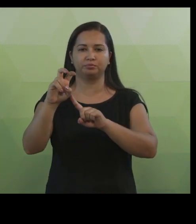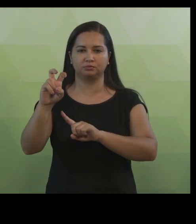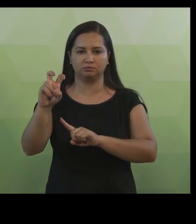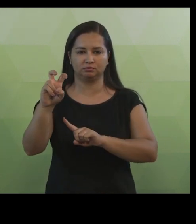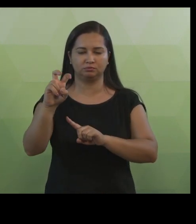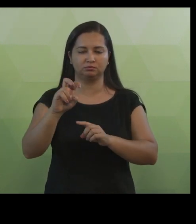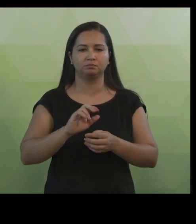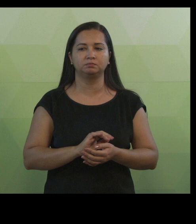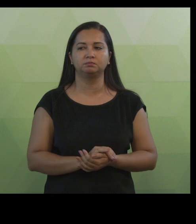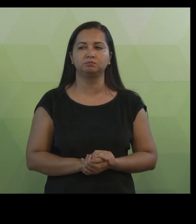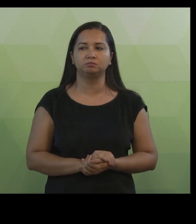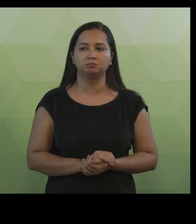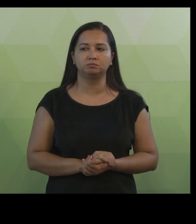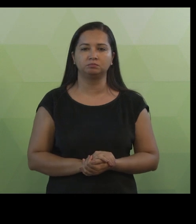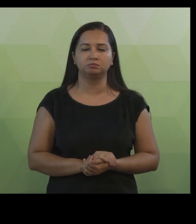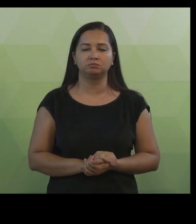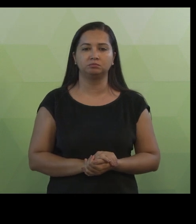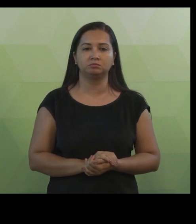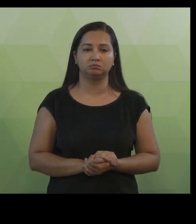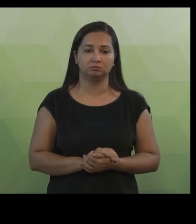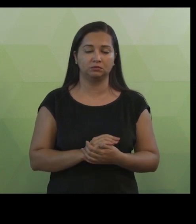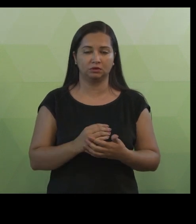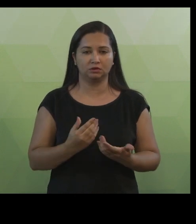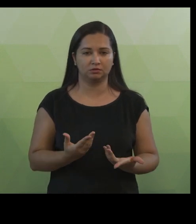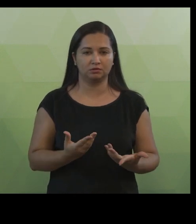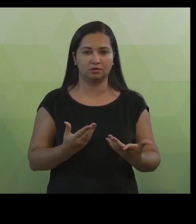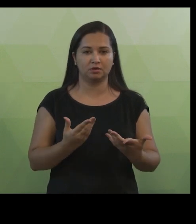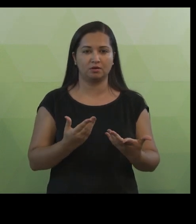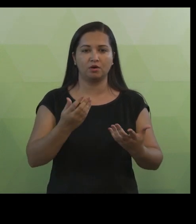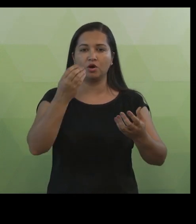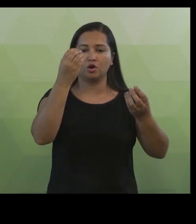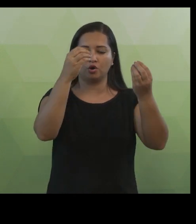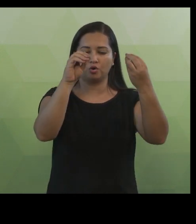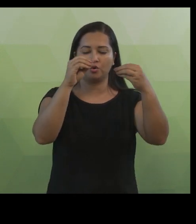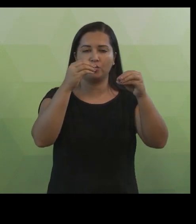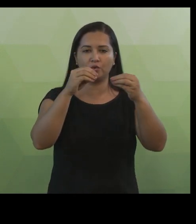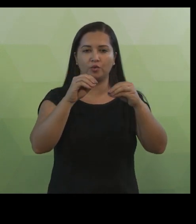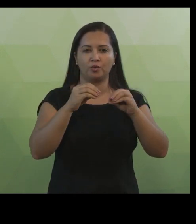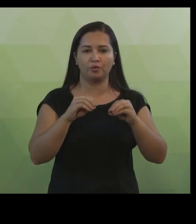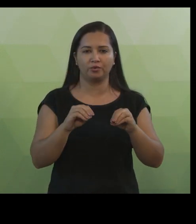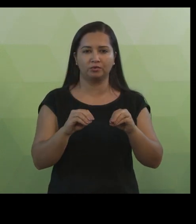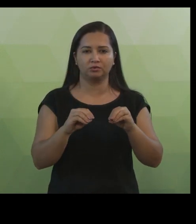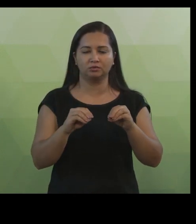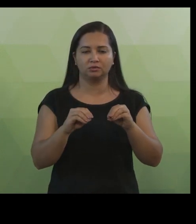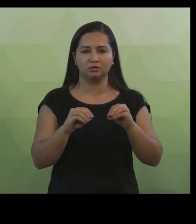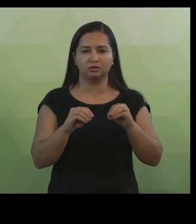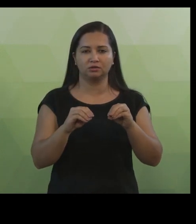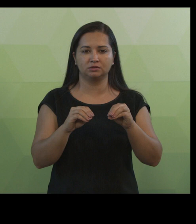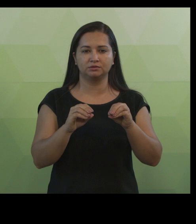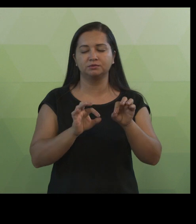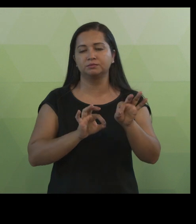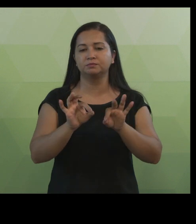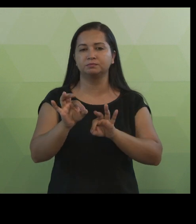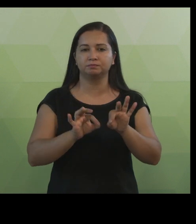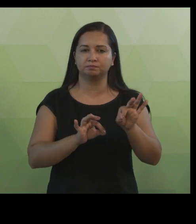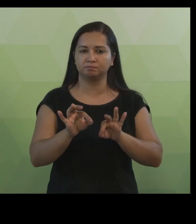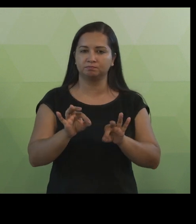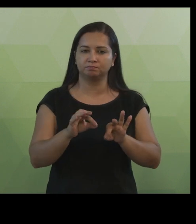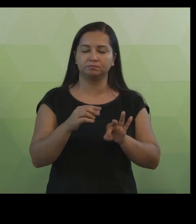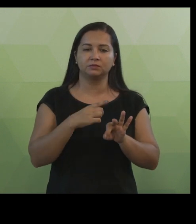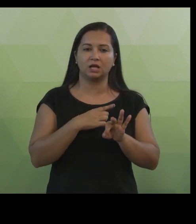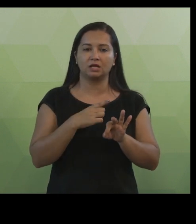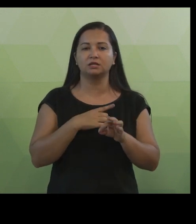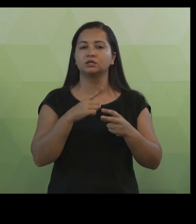O array também ele pode ter mais de uma dimensão. Considere esse exemplo. Int,